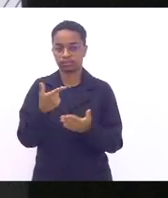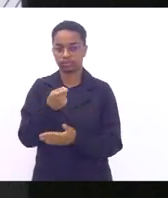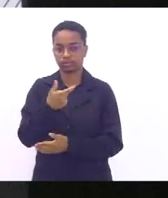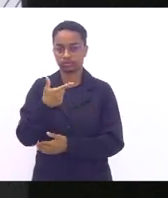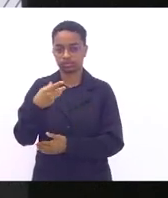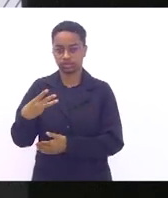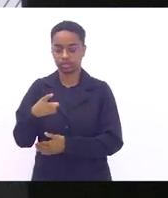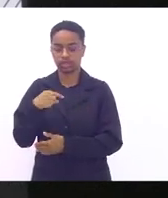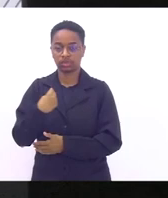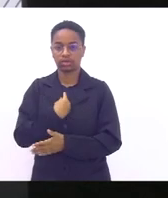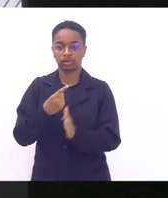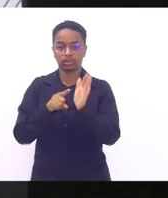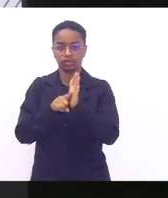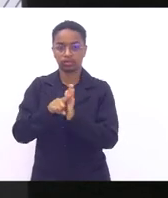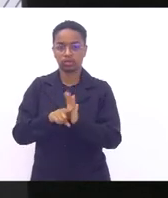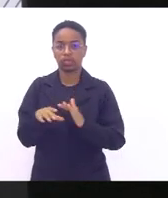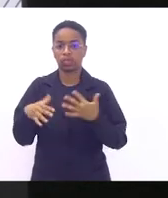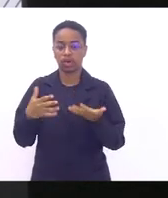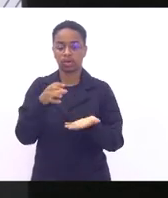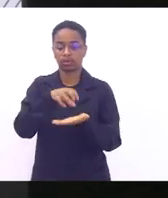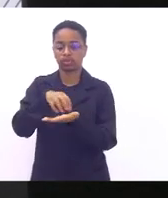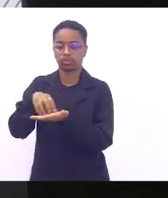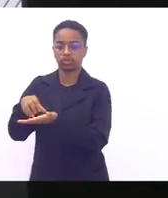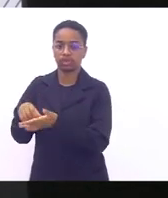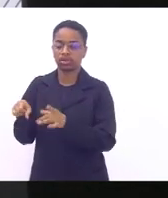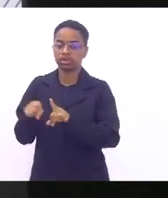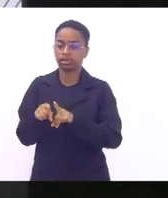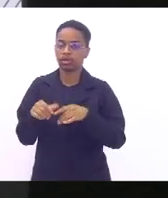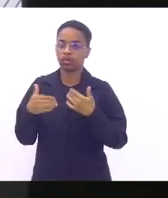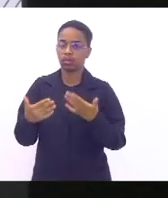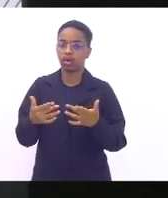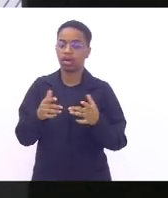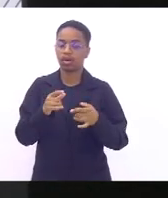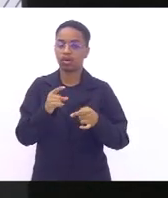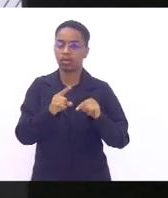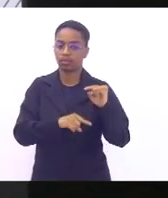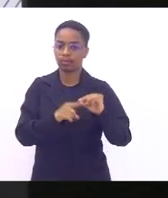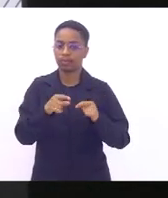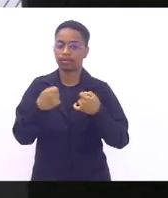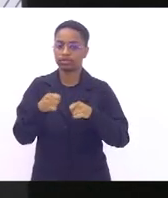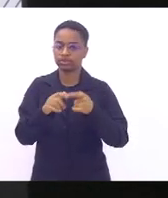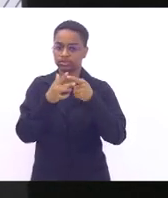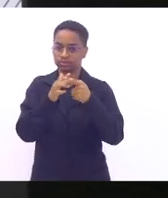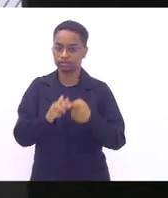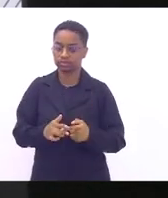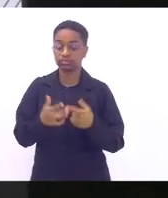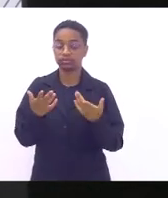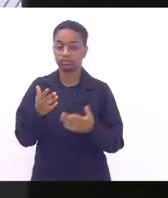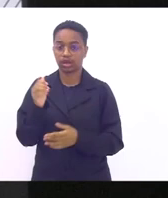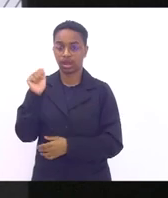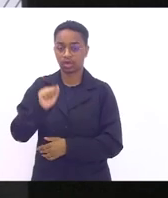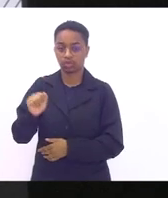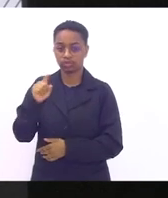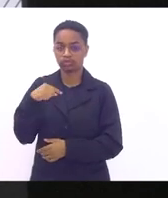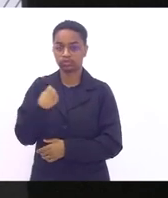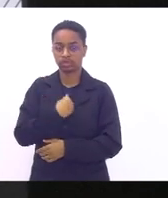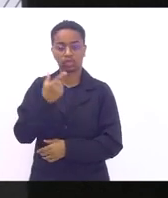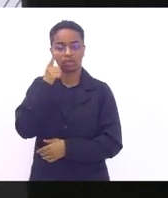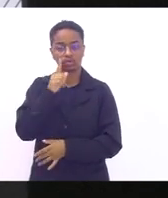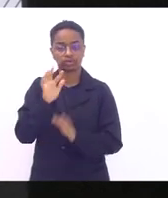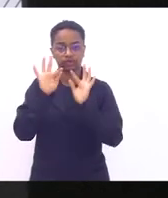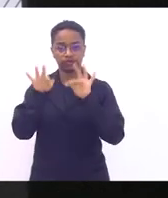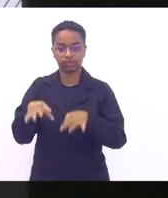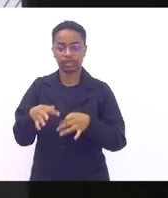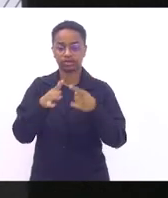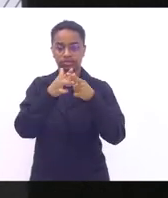de que unidades e que máquinas precisavam de manutenção. Isso saiu em agosto. A gente conseguiu concluir a